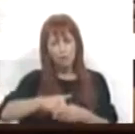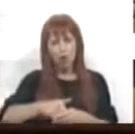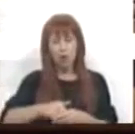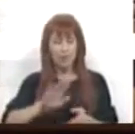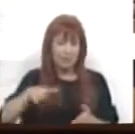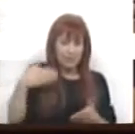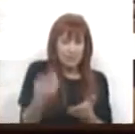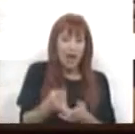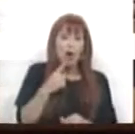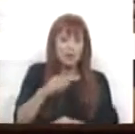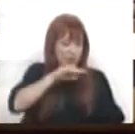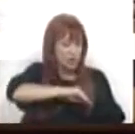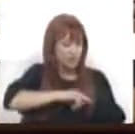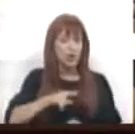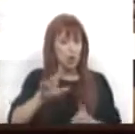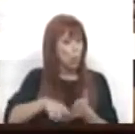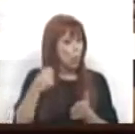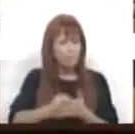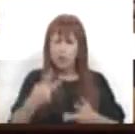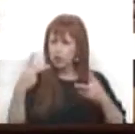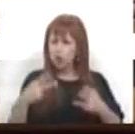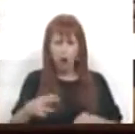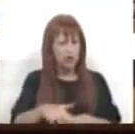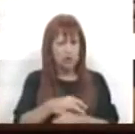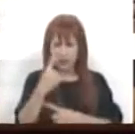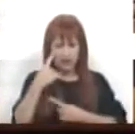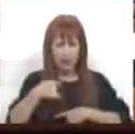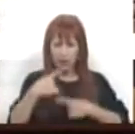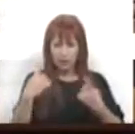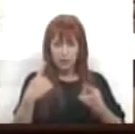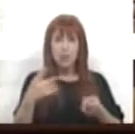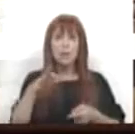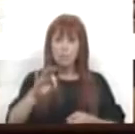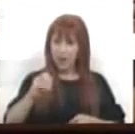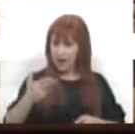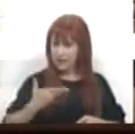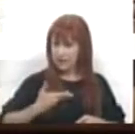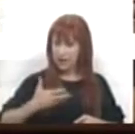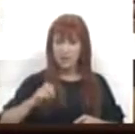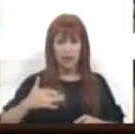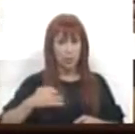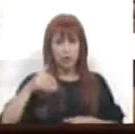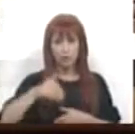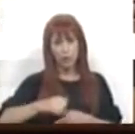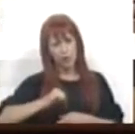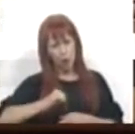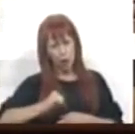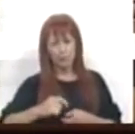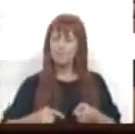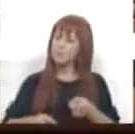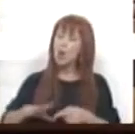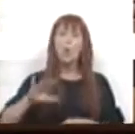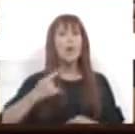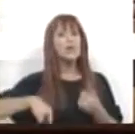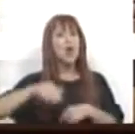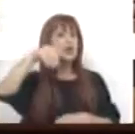pela reposição dos salários e o fim dos cortes na administração pública, PSD e CDS votarão contra.